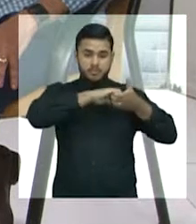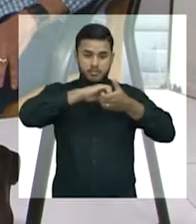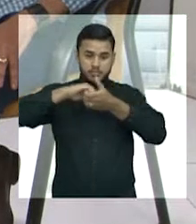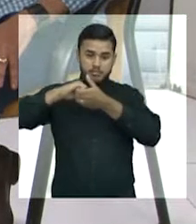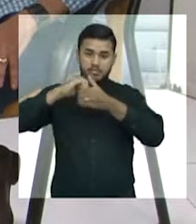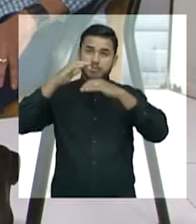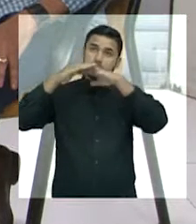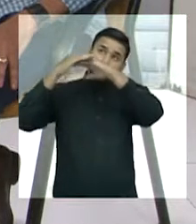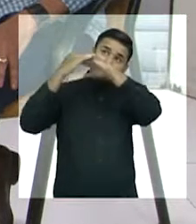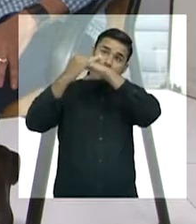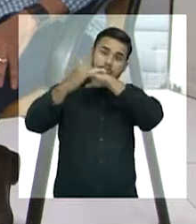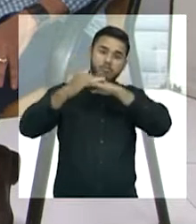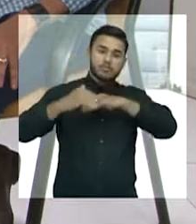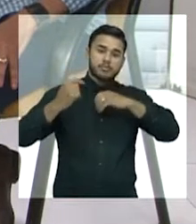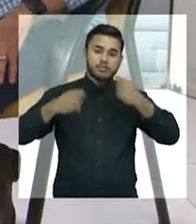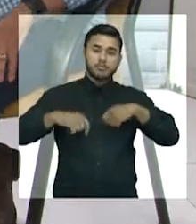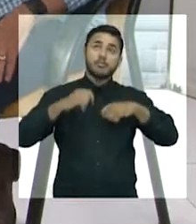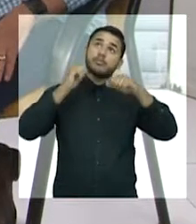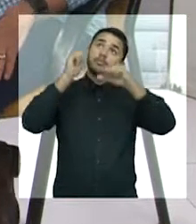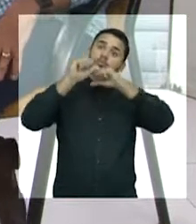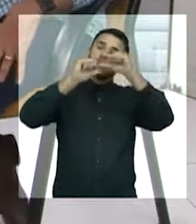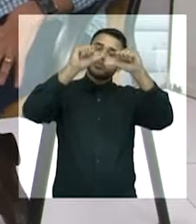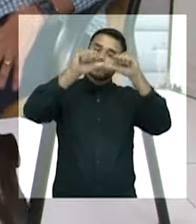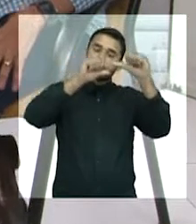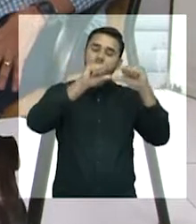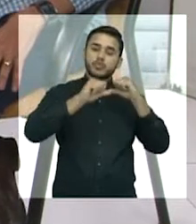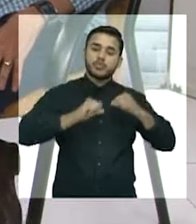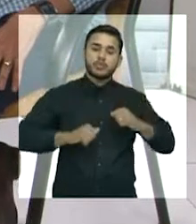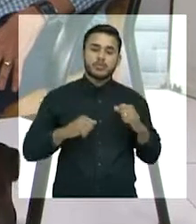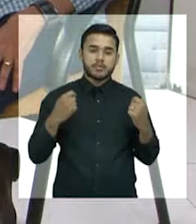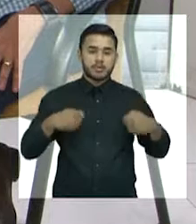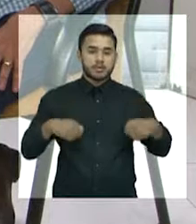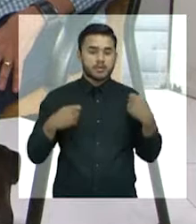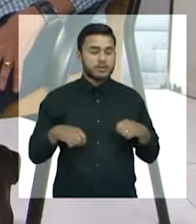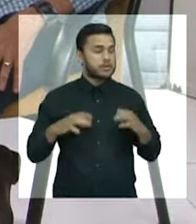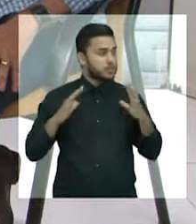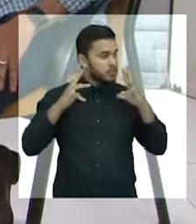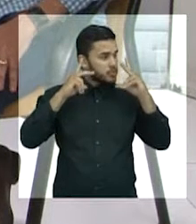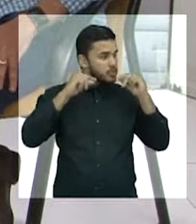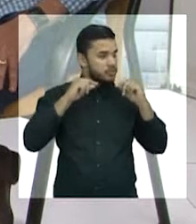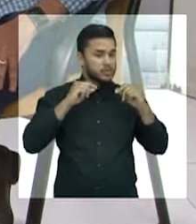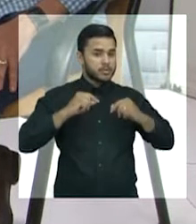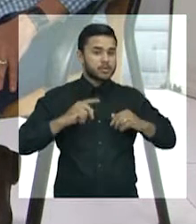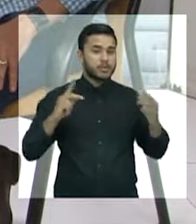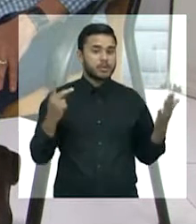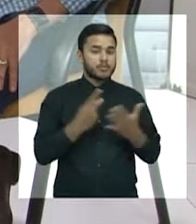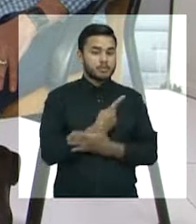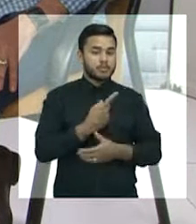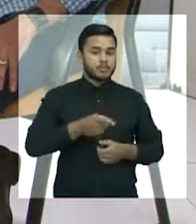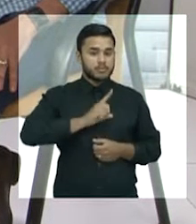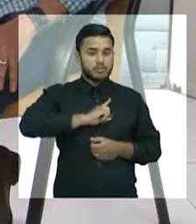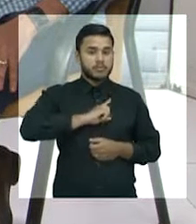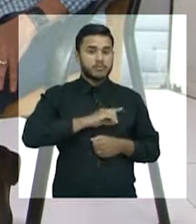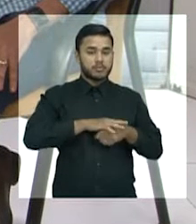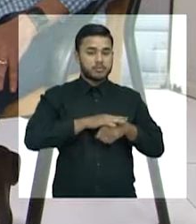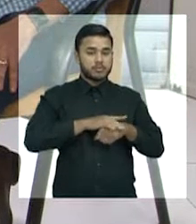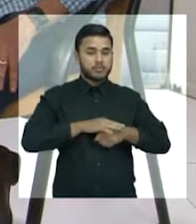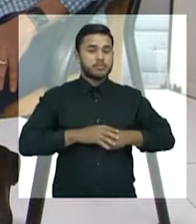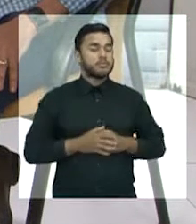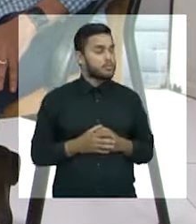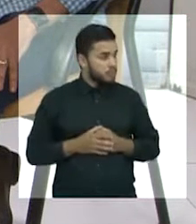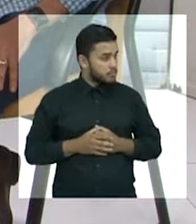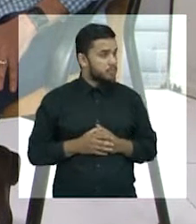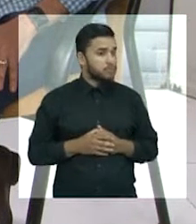forro, ele teve que trocar o telhado e todas aquelas madeirames, né? ele pegou uma doença e depois foi